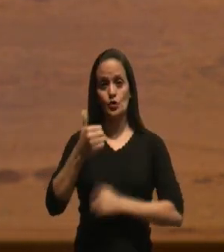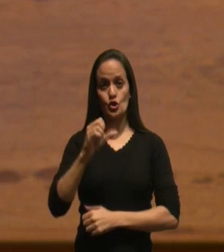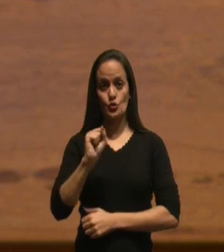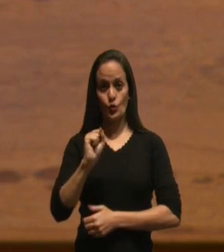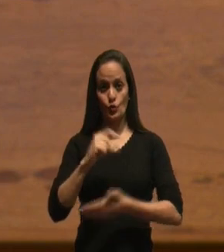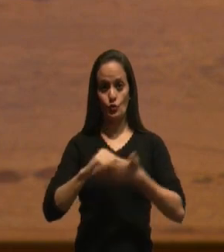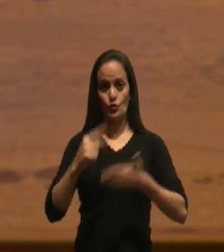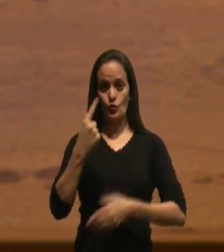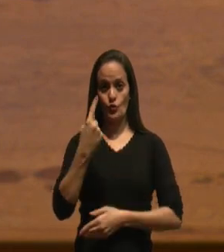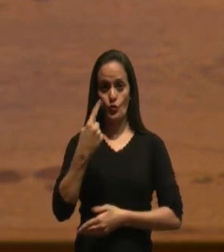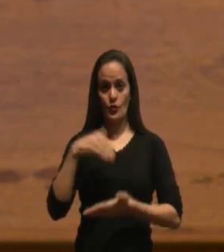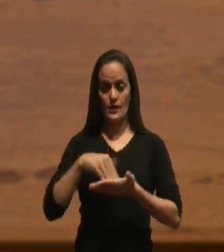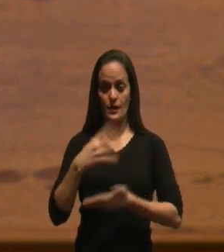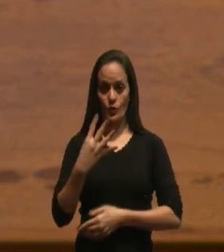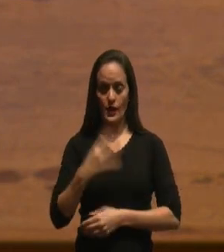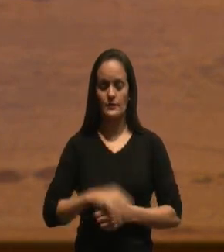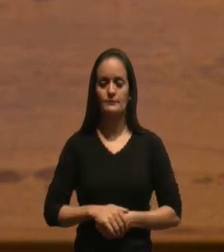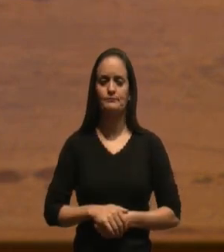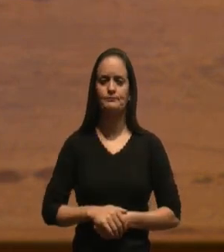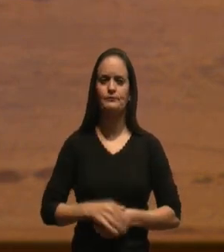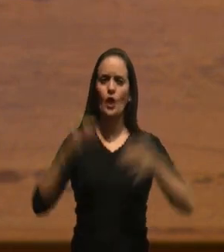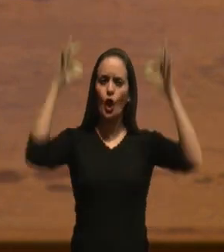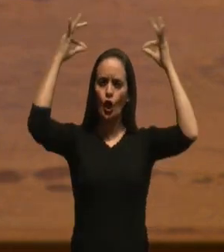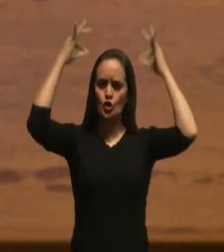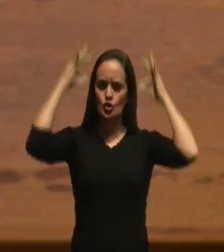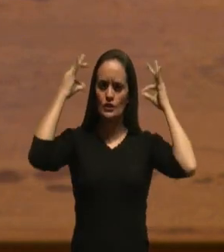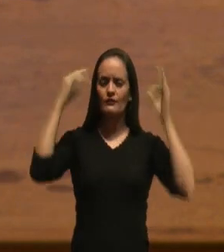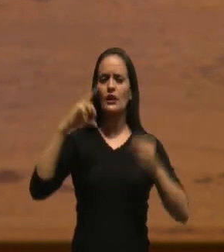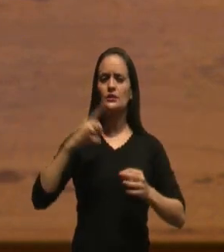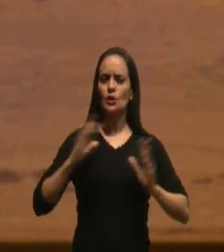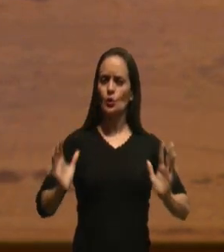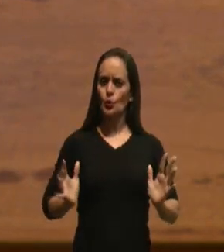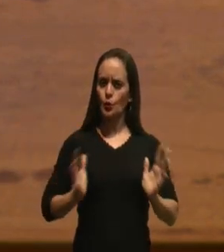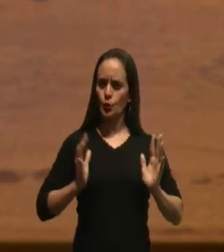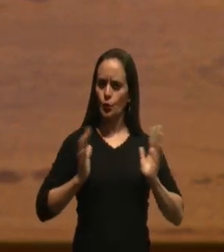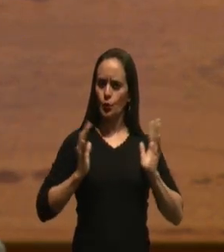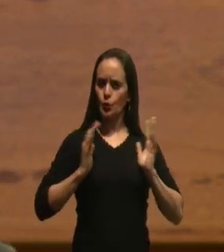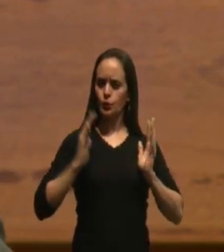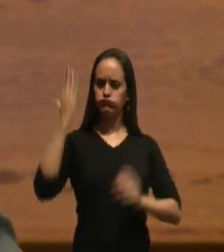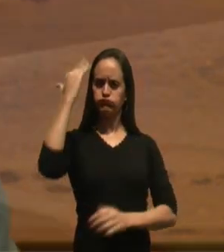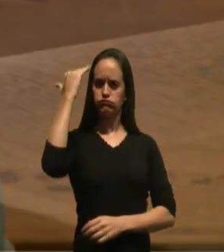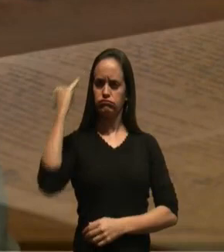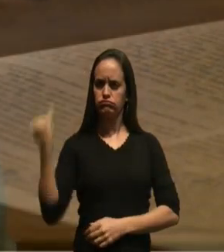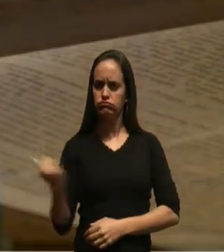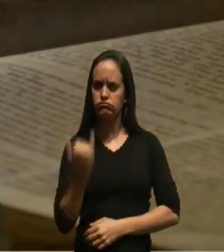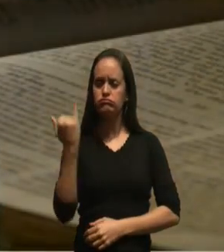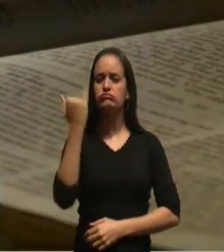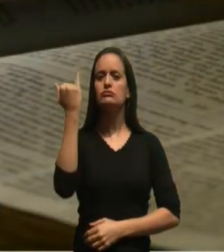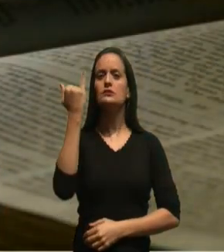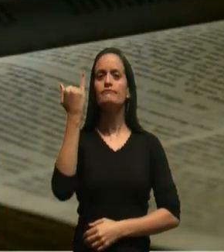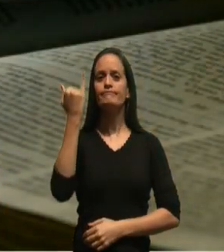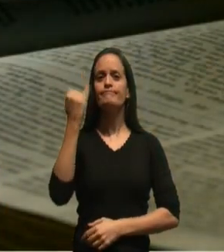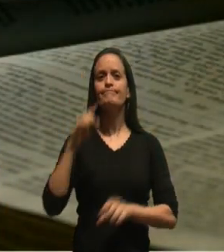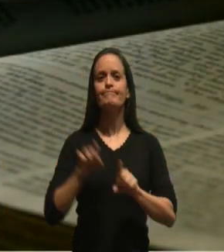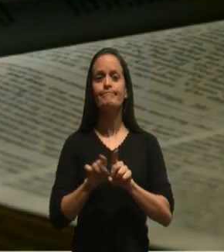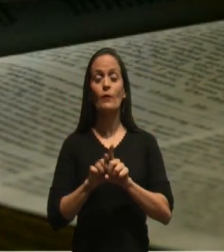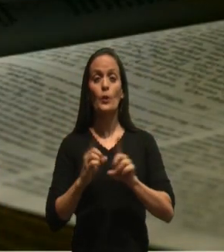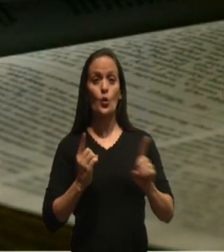tinha Josafá riquezas e glória em abundância, e aparentou-se com